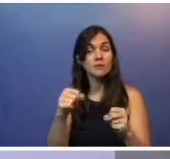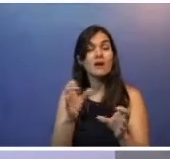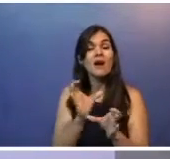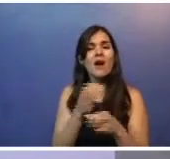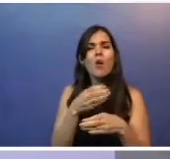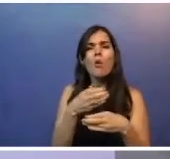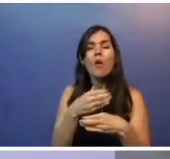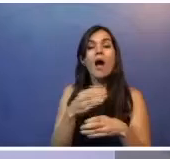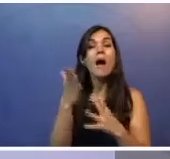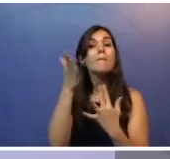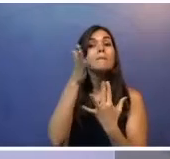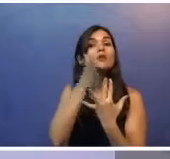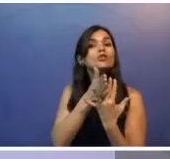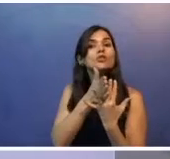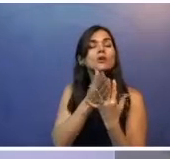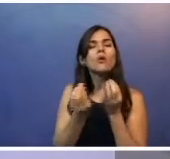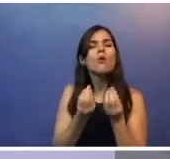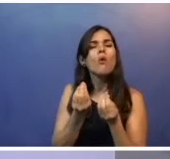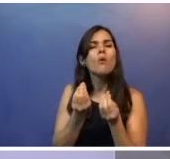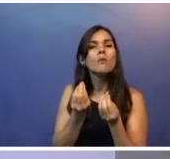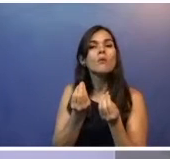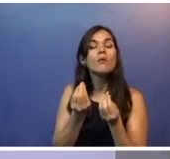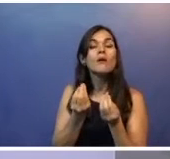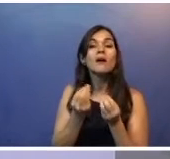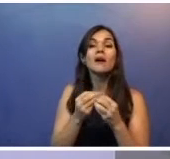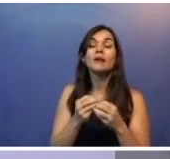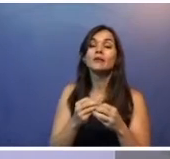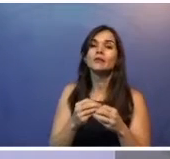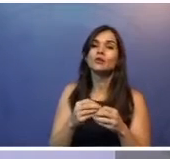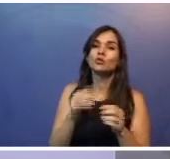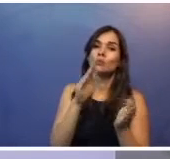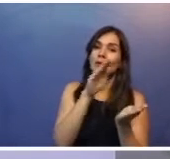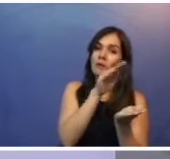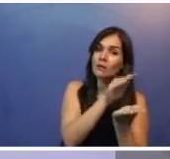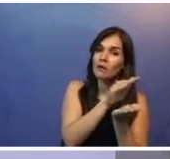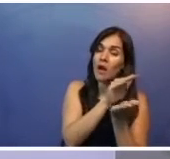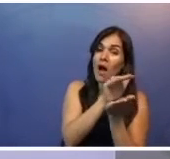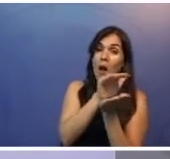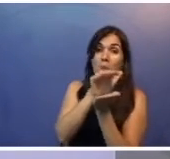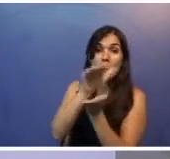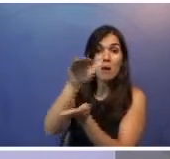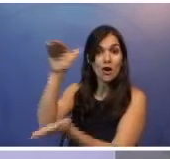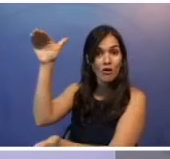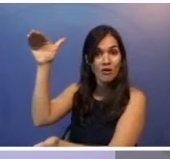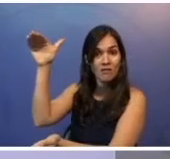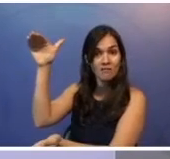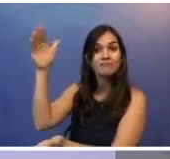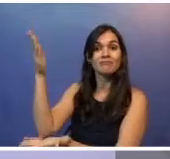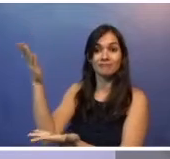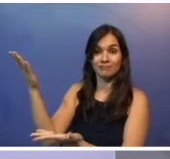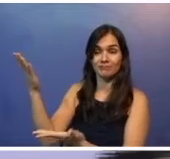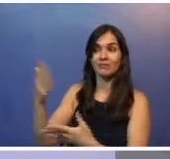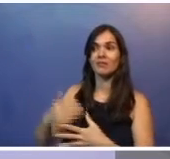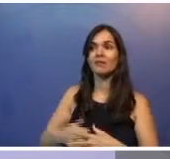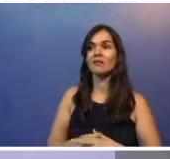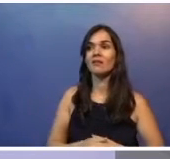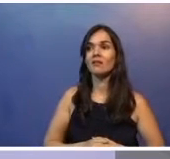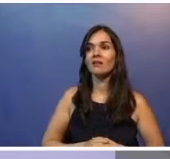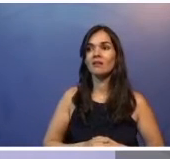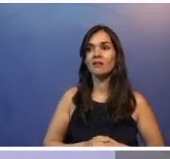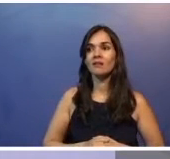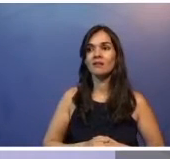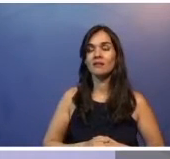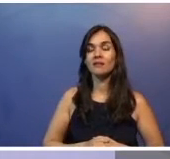mediana Primeiro passo é colocar na ordem crescente ou seja do menor para o maior G1